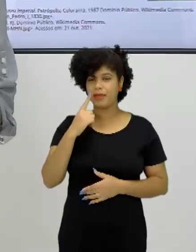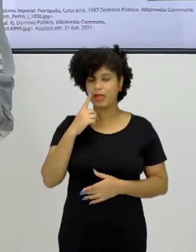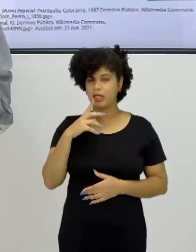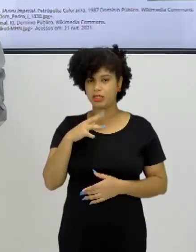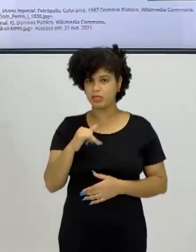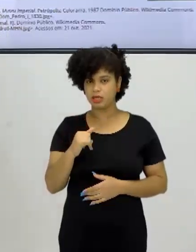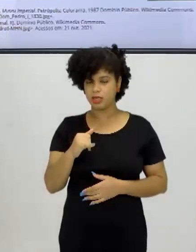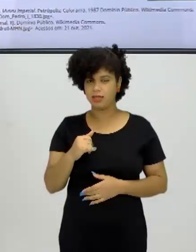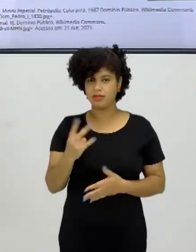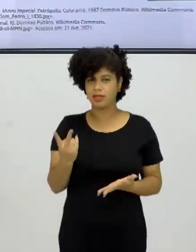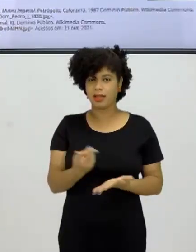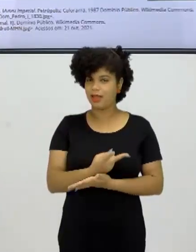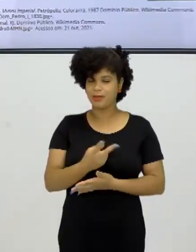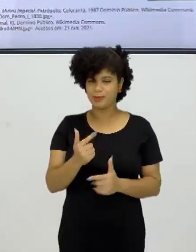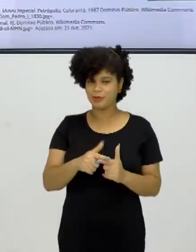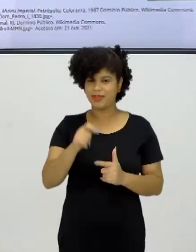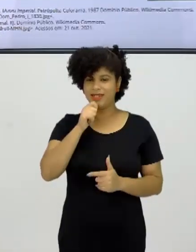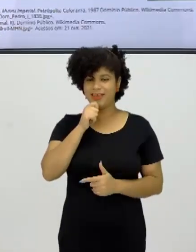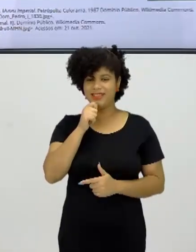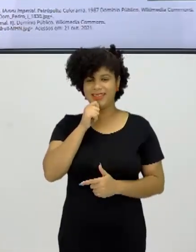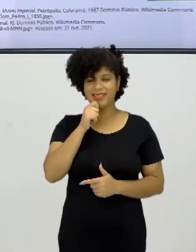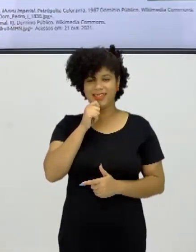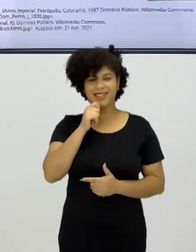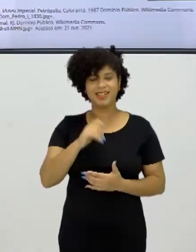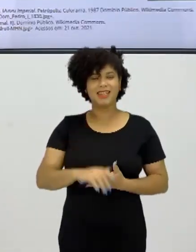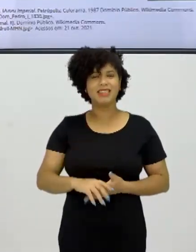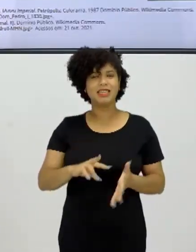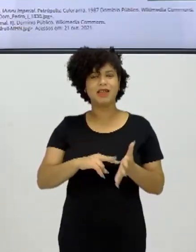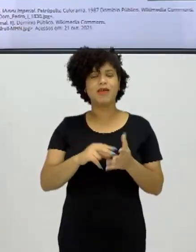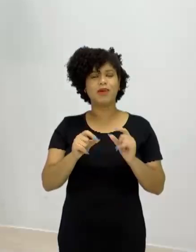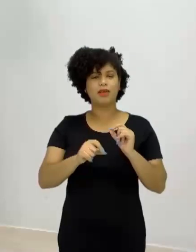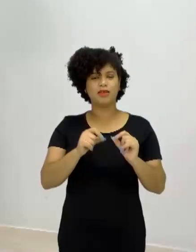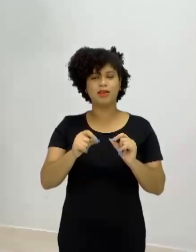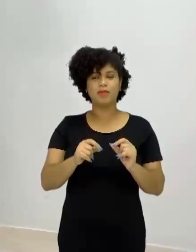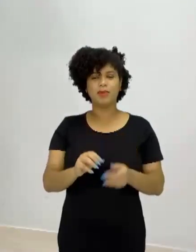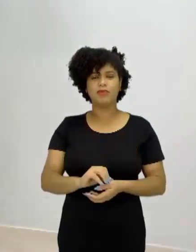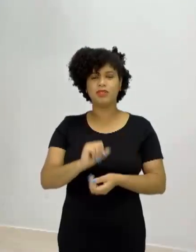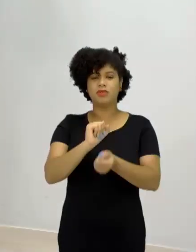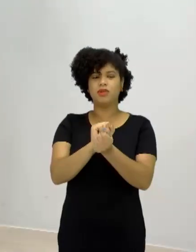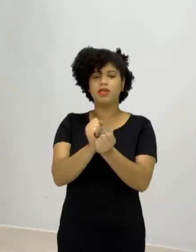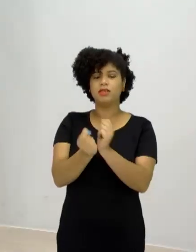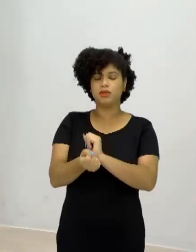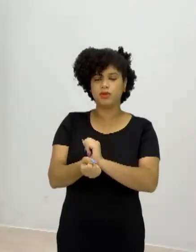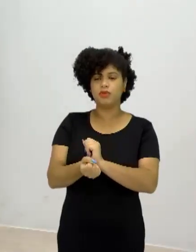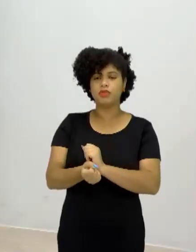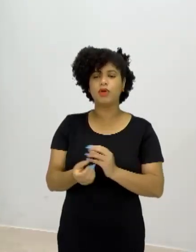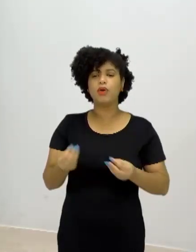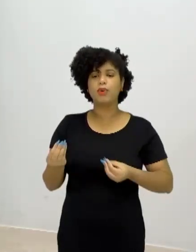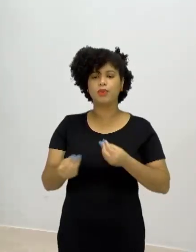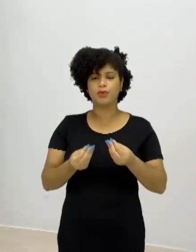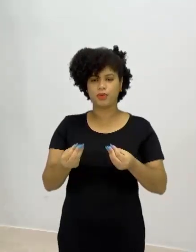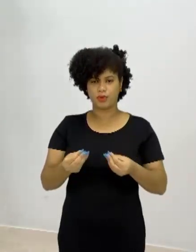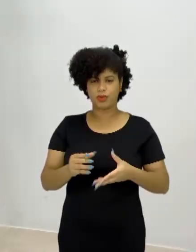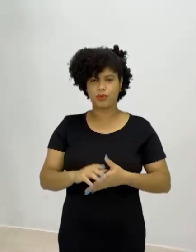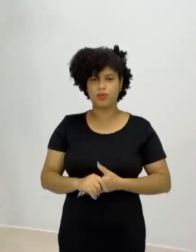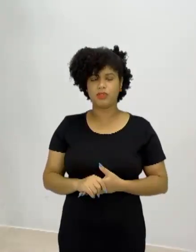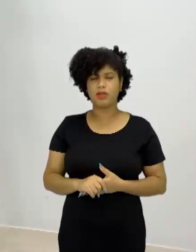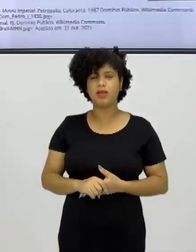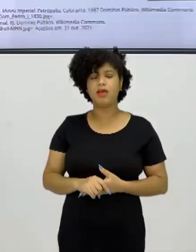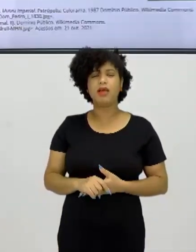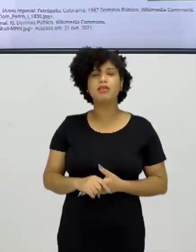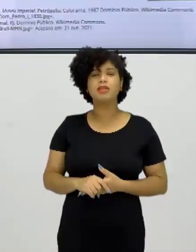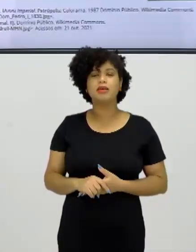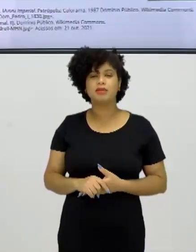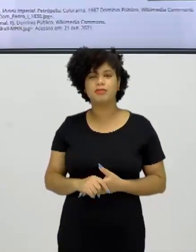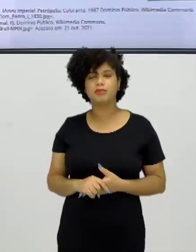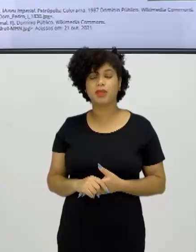perder nada. Beleza. O que significa uma pessoa escravizada? Se de repente alguém falasse para você, o que significa